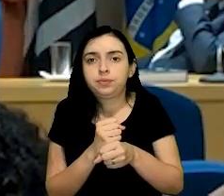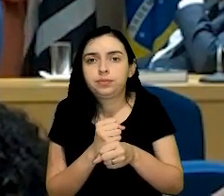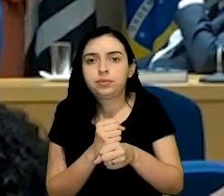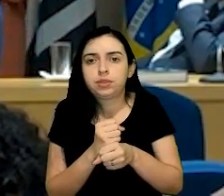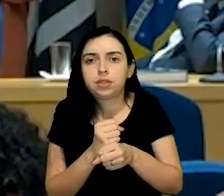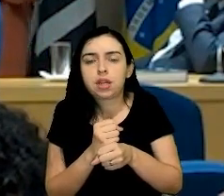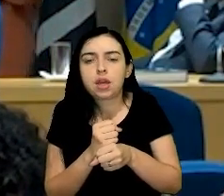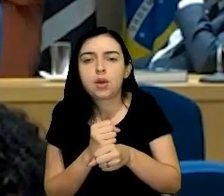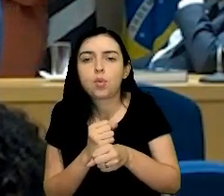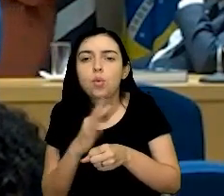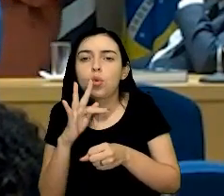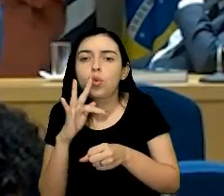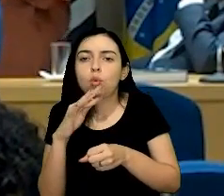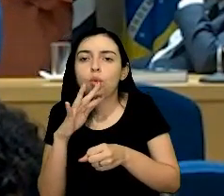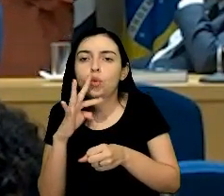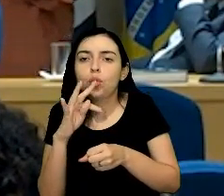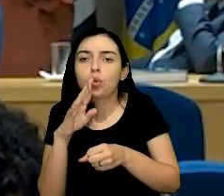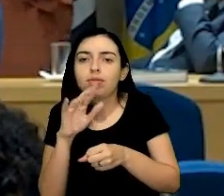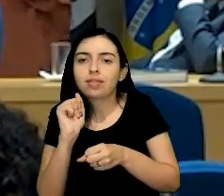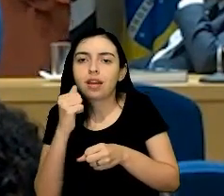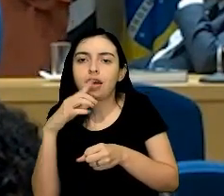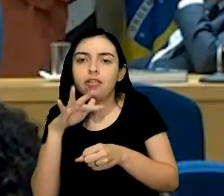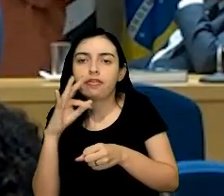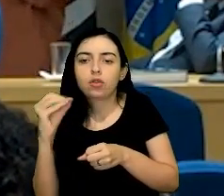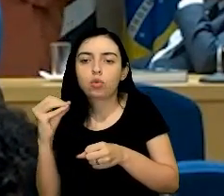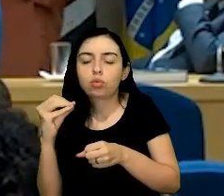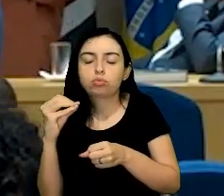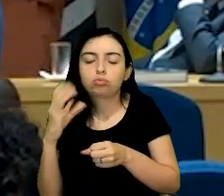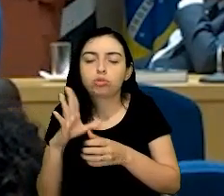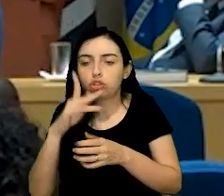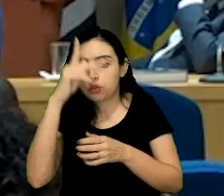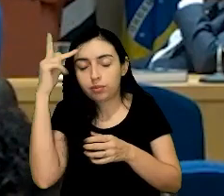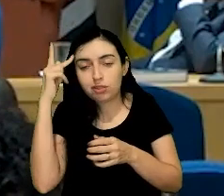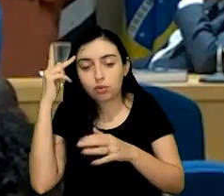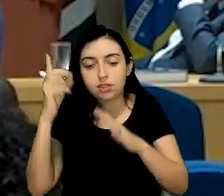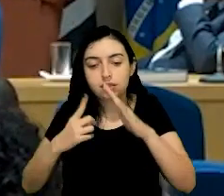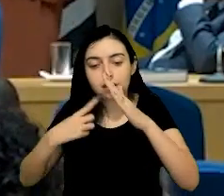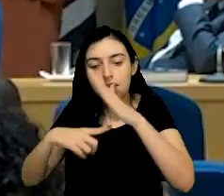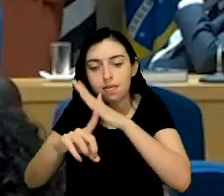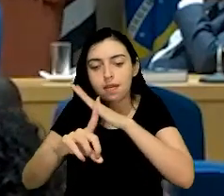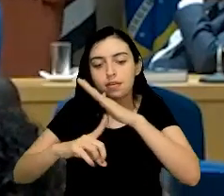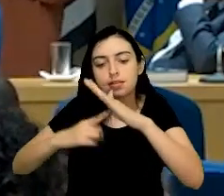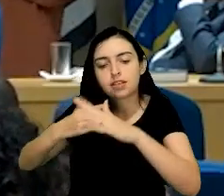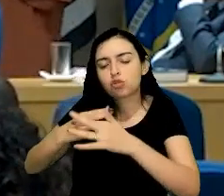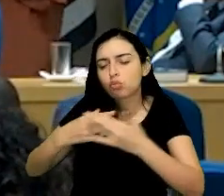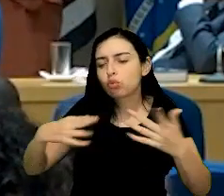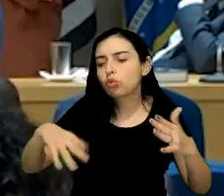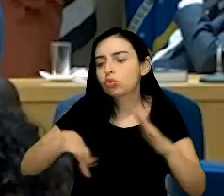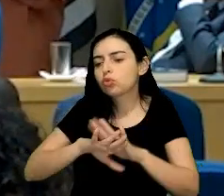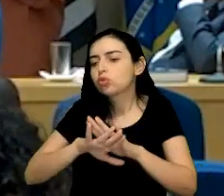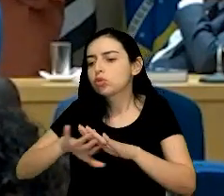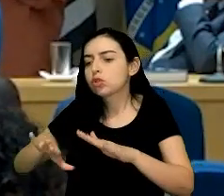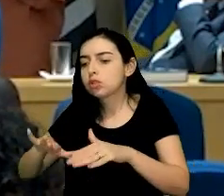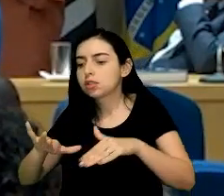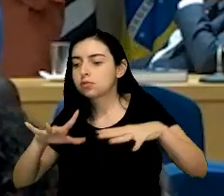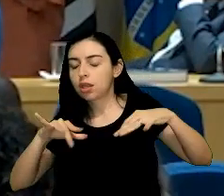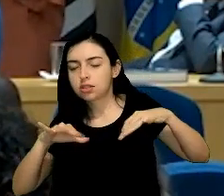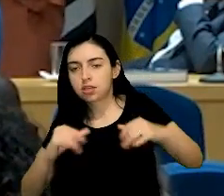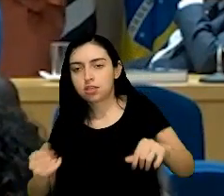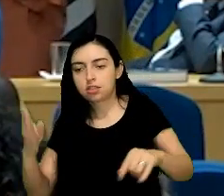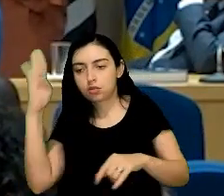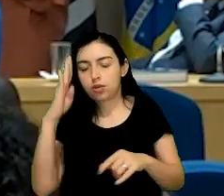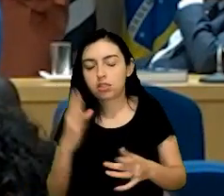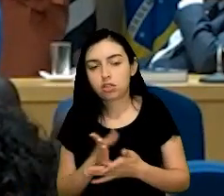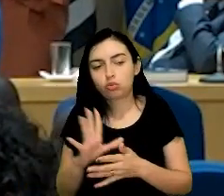pessoas, tráfego, né, do aeroporto. Então, são as entradas e saídas, excluindo todos os turistas e todos os brasileiros, né? Então, são todos aqueles aqui que